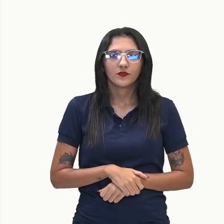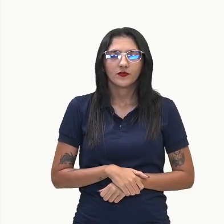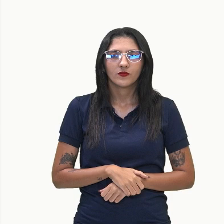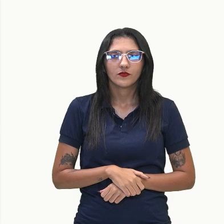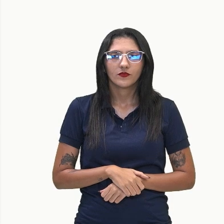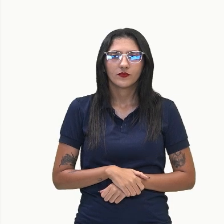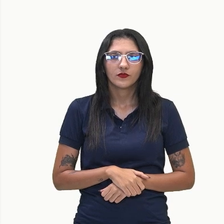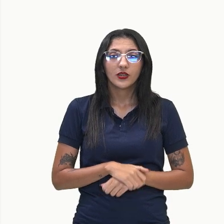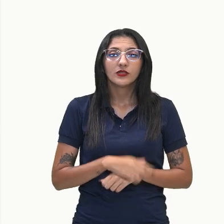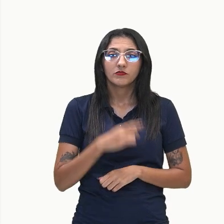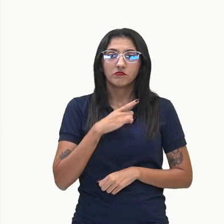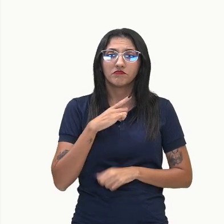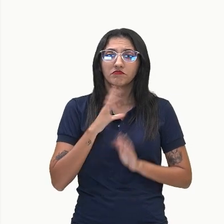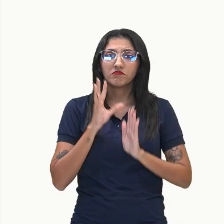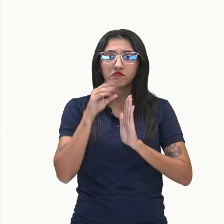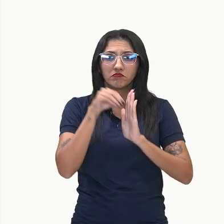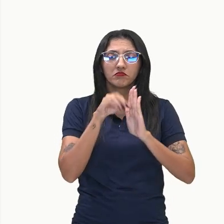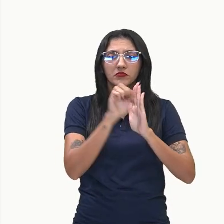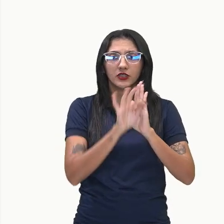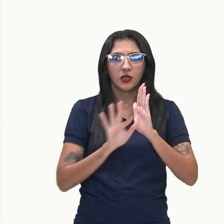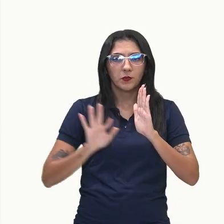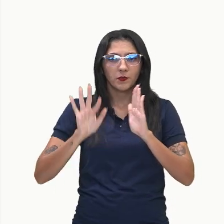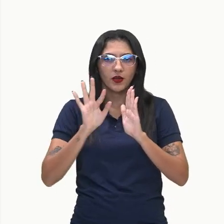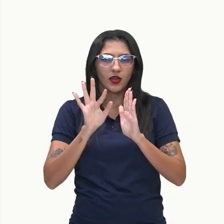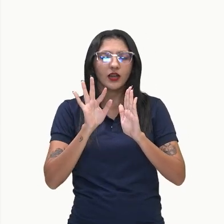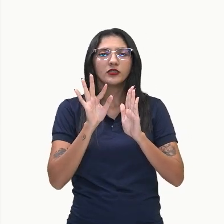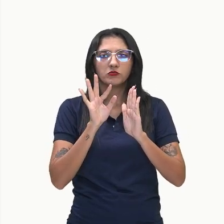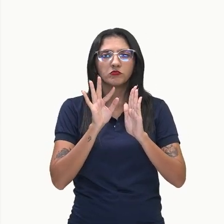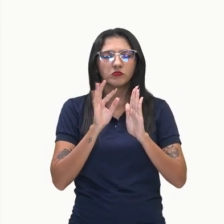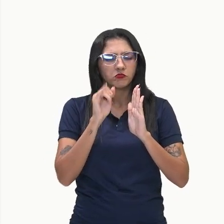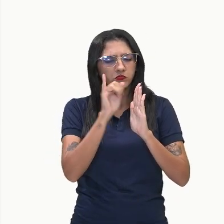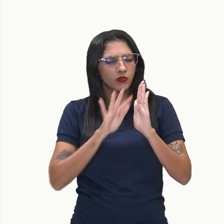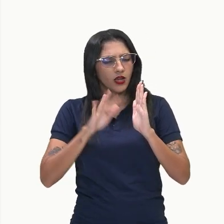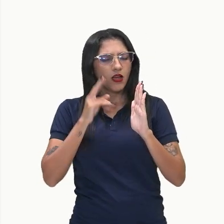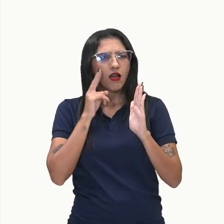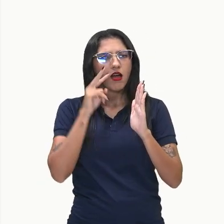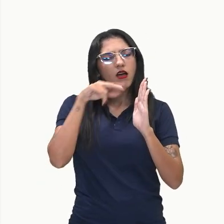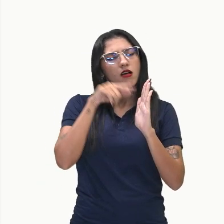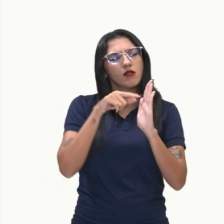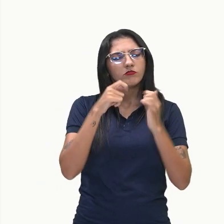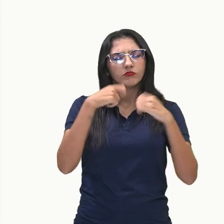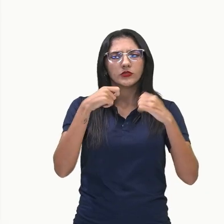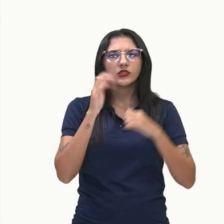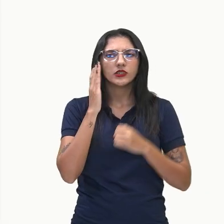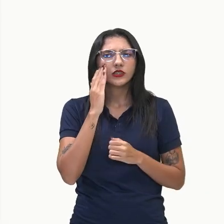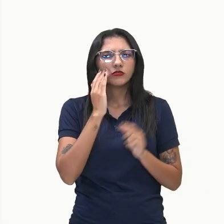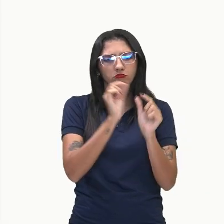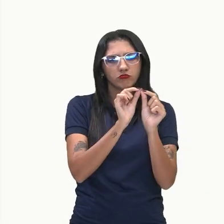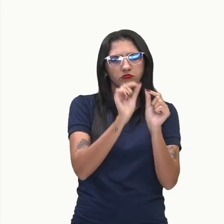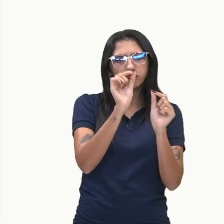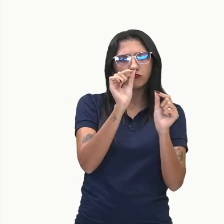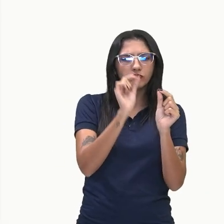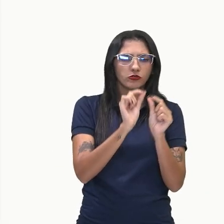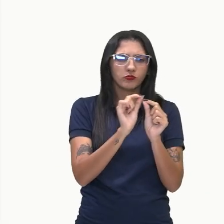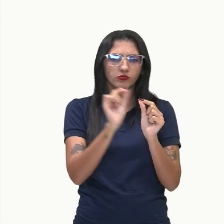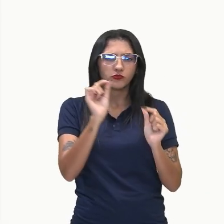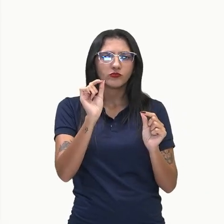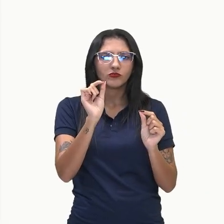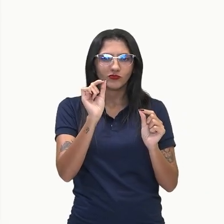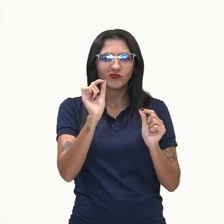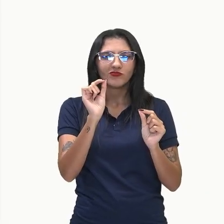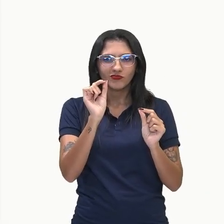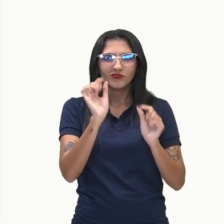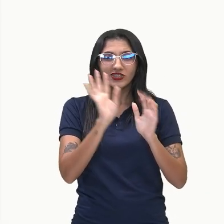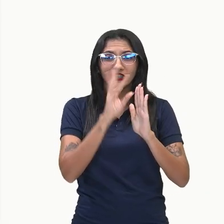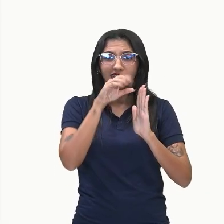fazer esse teste. Vou escolher 2 pontos dentro do polígono, ou seja, na região interior